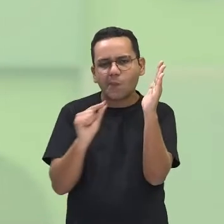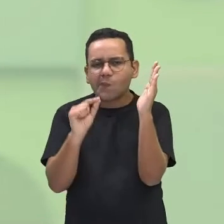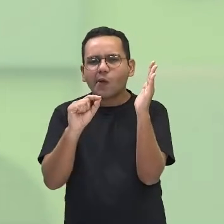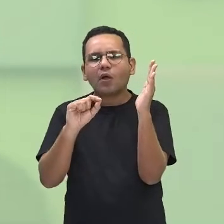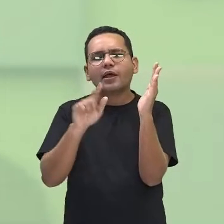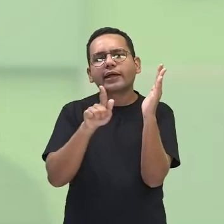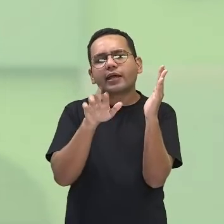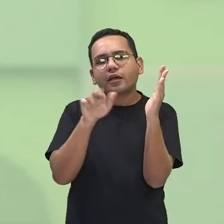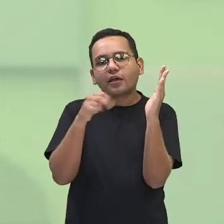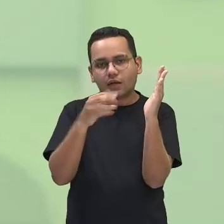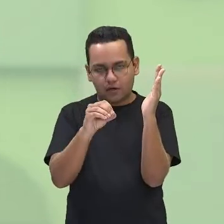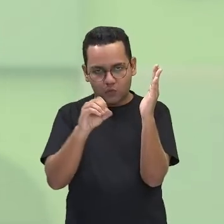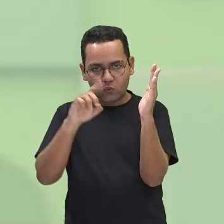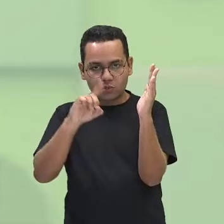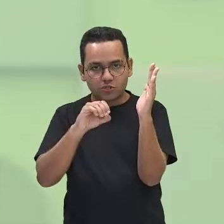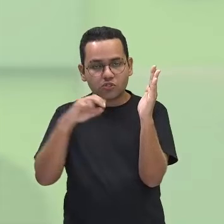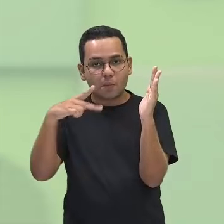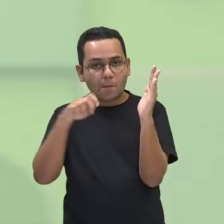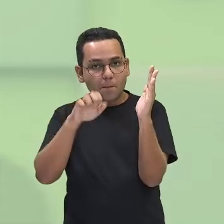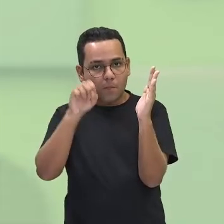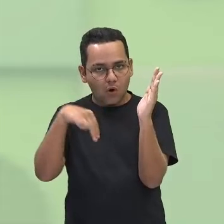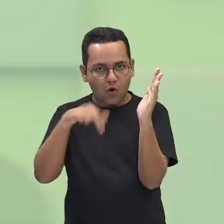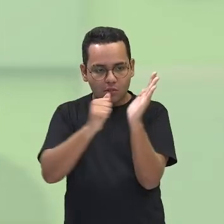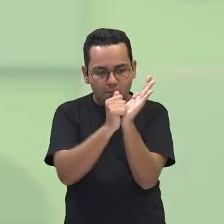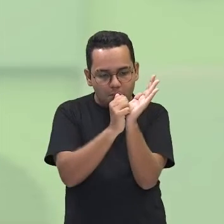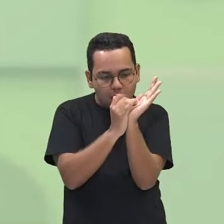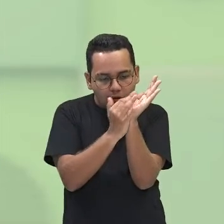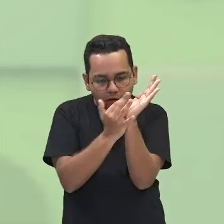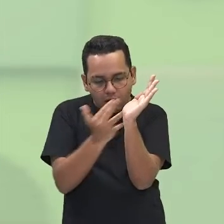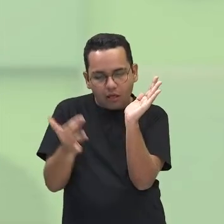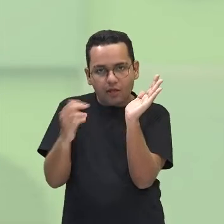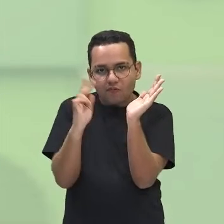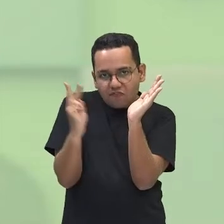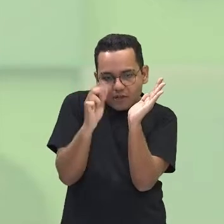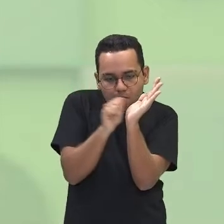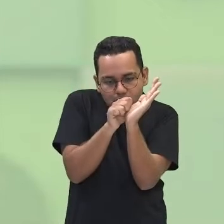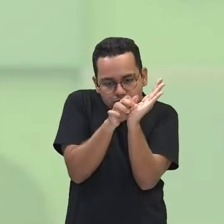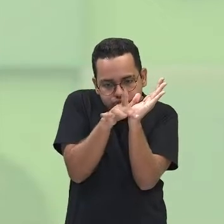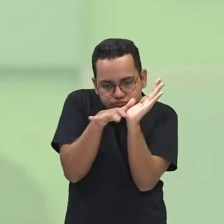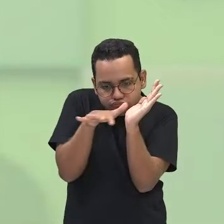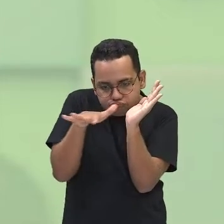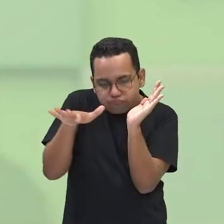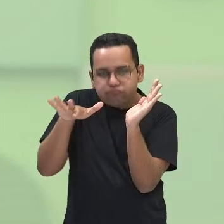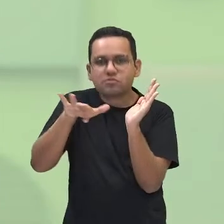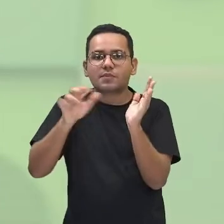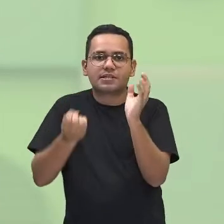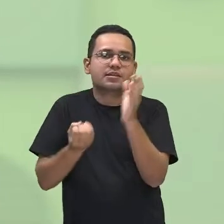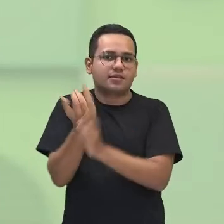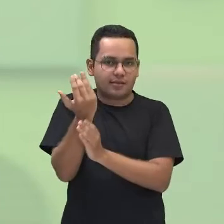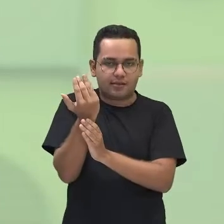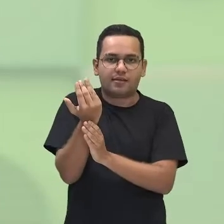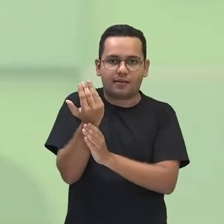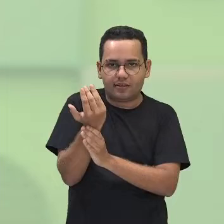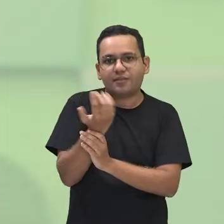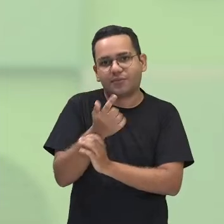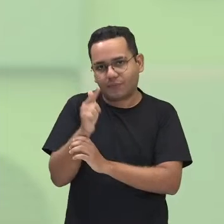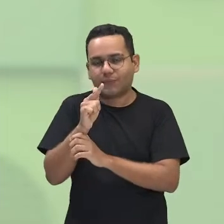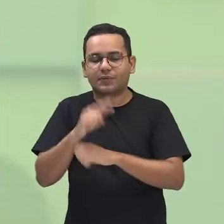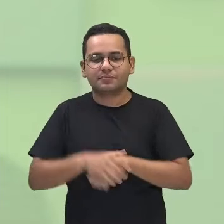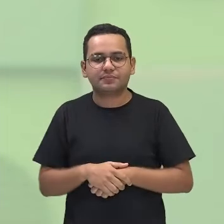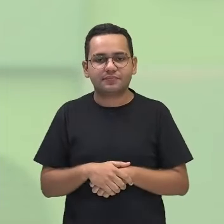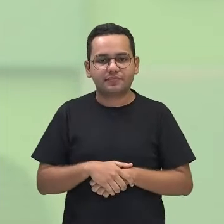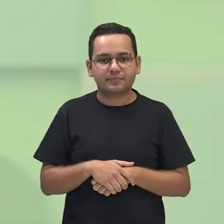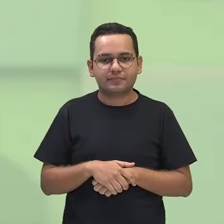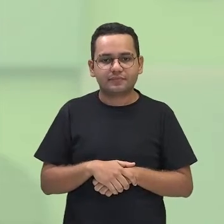pólen e eles serão levados pelo vento para poder fecundar, como eu expliquei ali, as estruturas femininas, né,